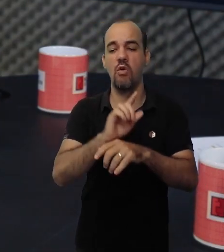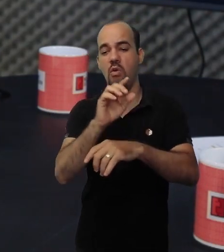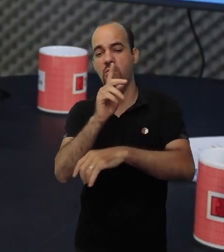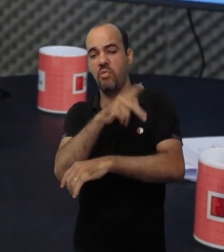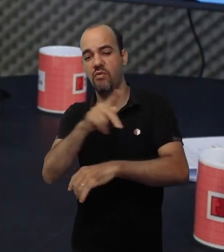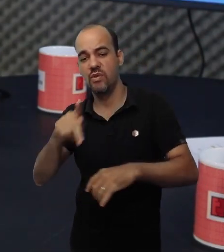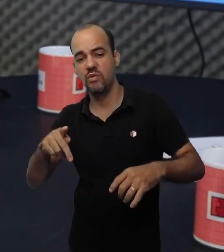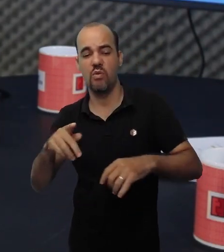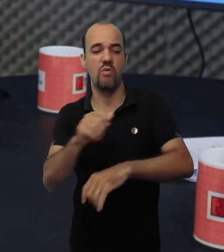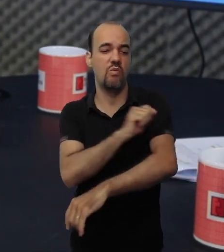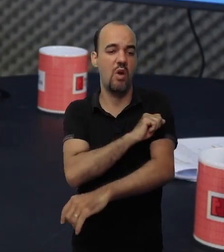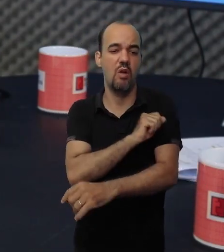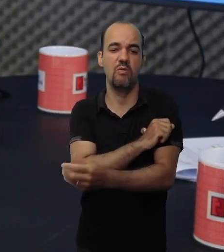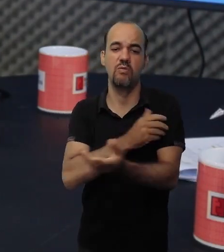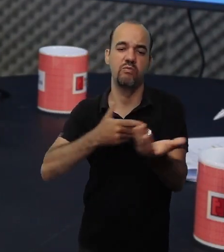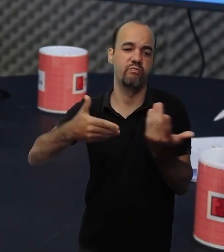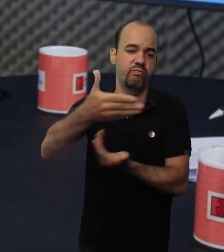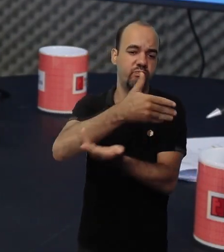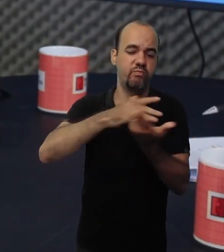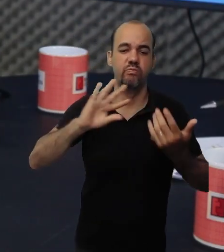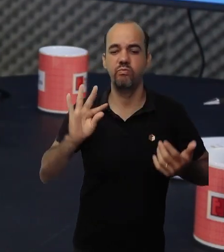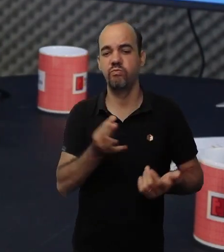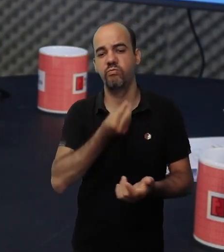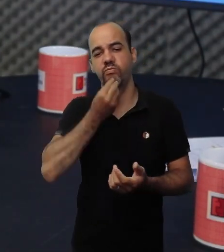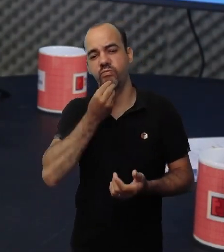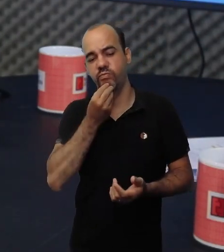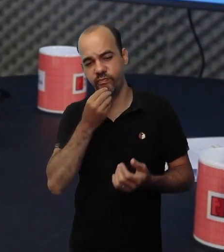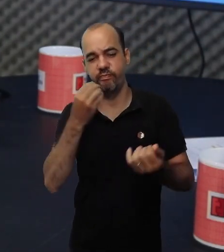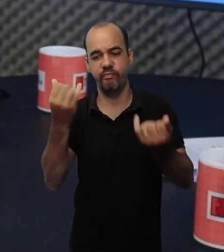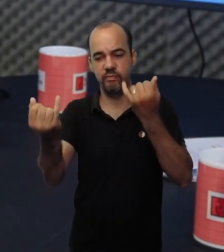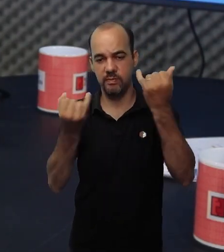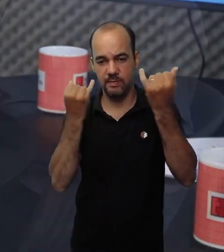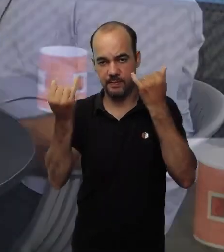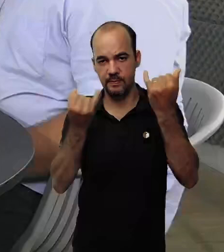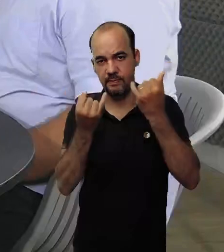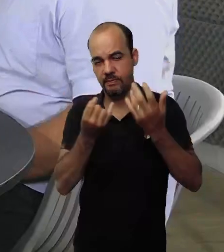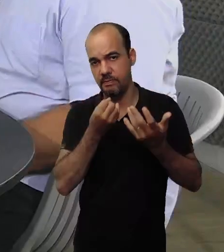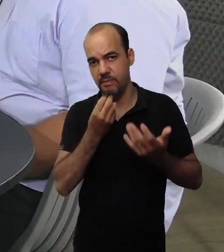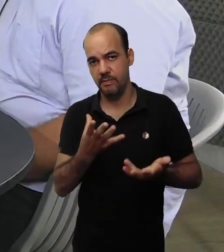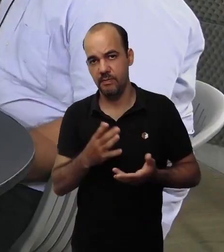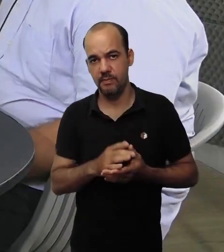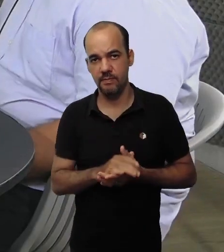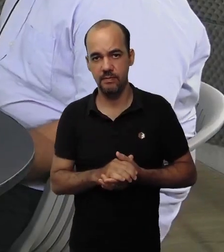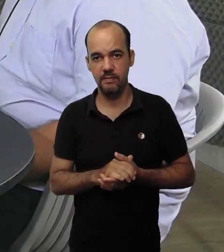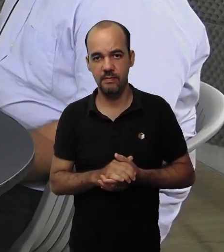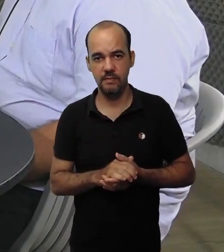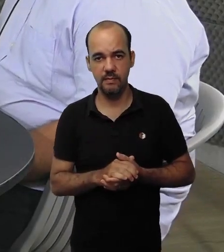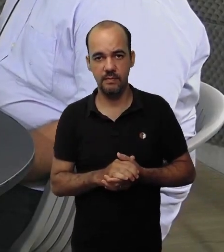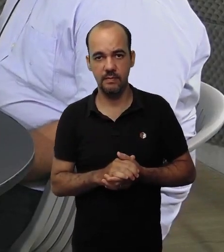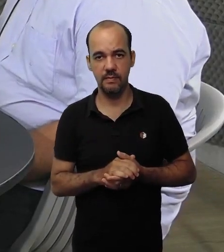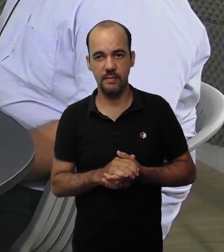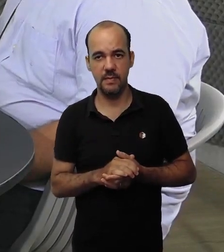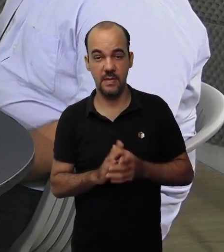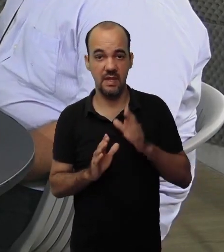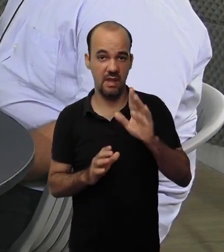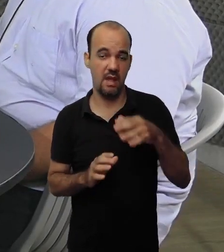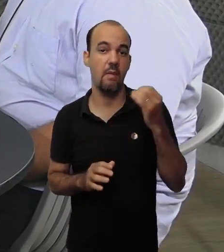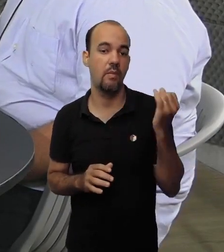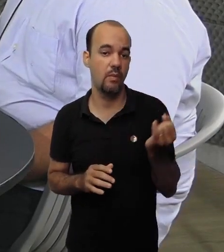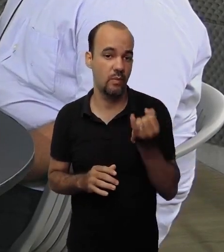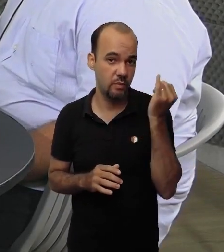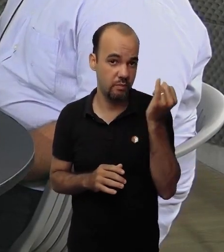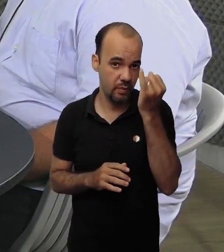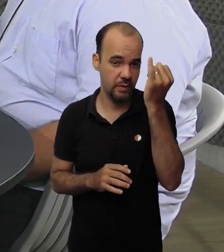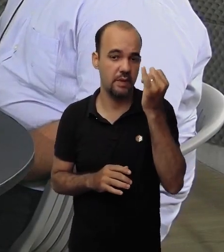tenha conhecimento dessas informações e possa produzir bem dentro das escolas. Isso é muito importante, sabe, professor